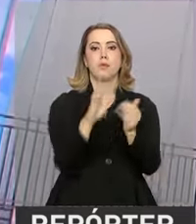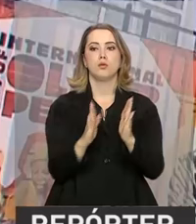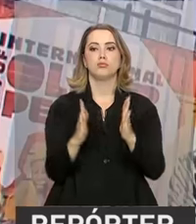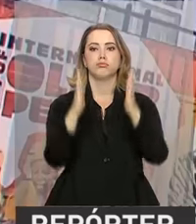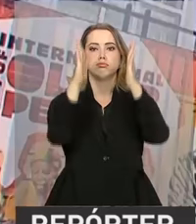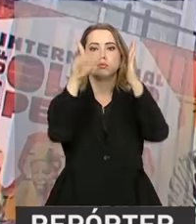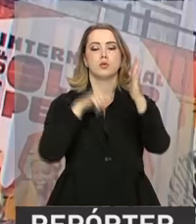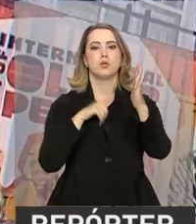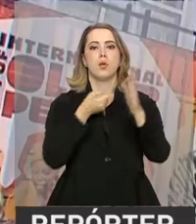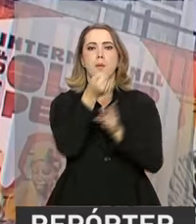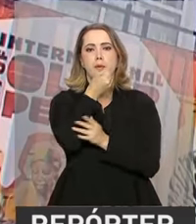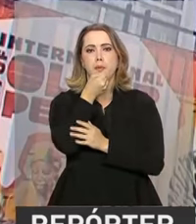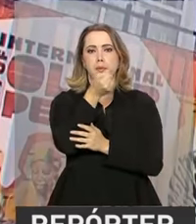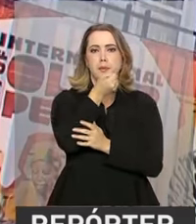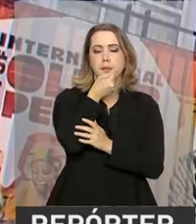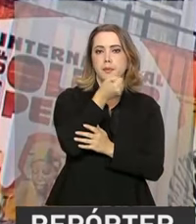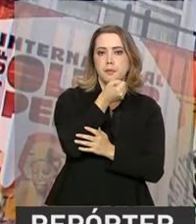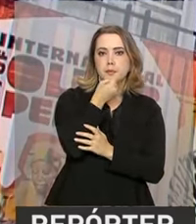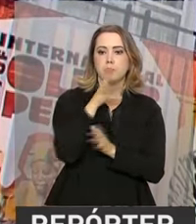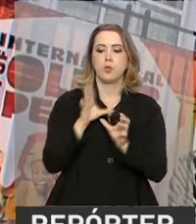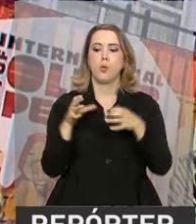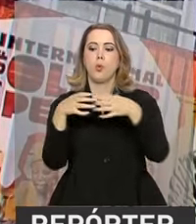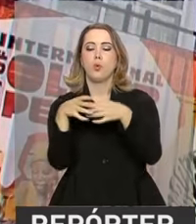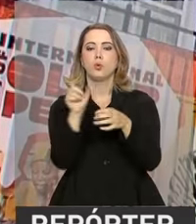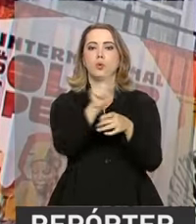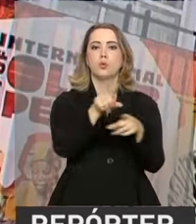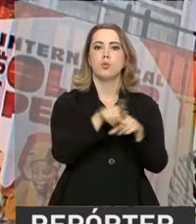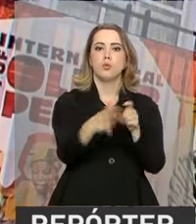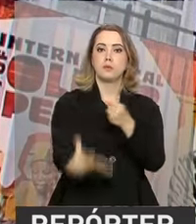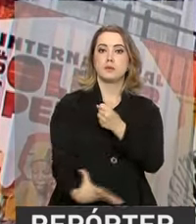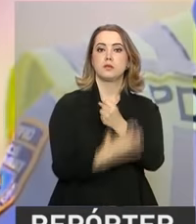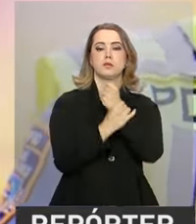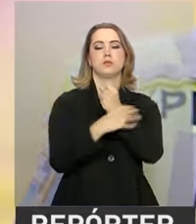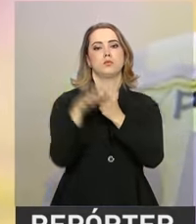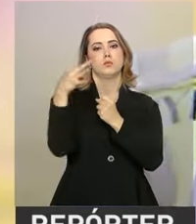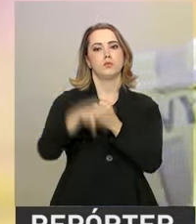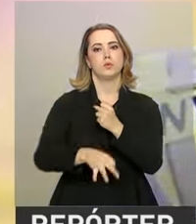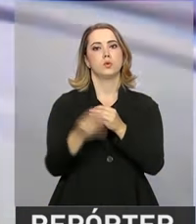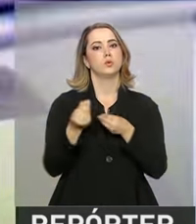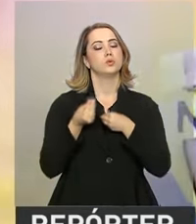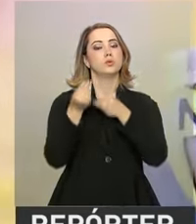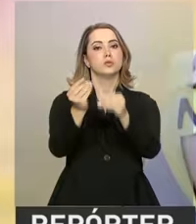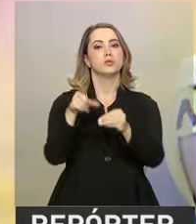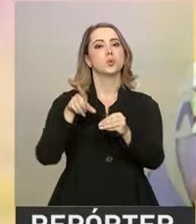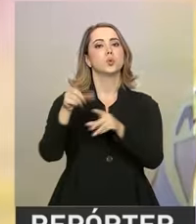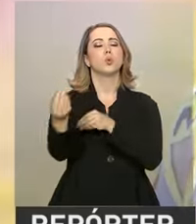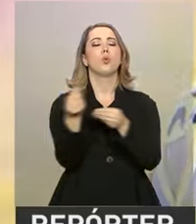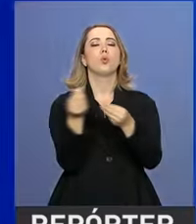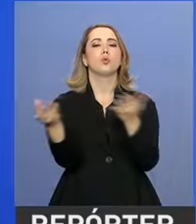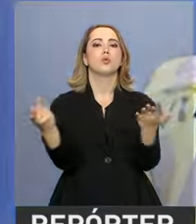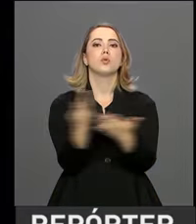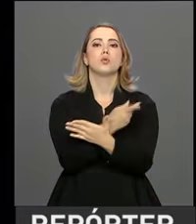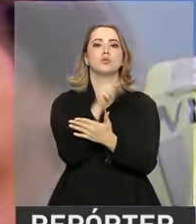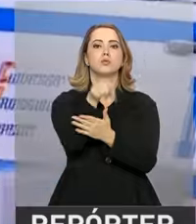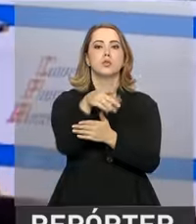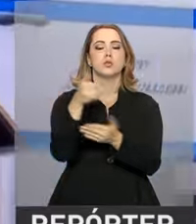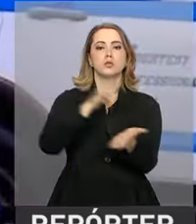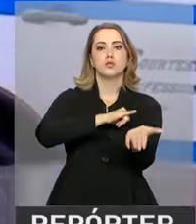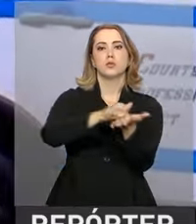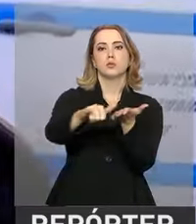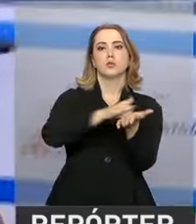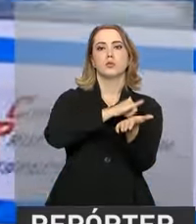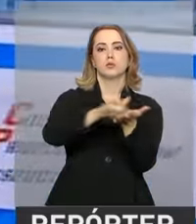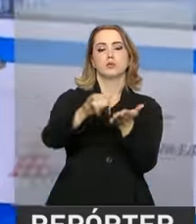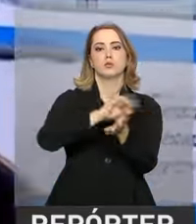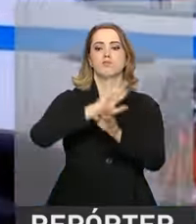Manhattan, jornalistas, delegações e segurança reforçada dão o tom de como vai funcionar Nova York nos